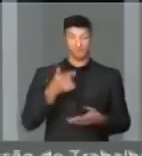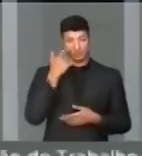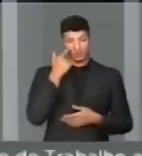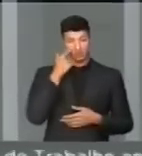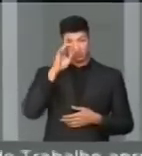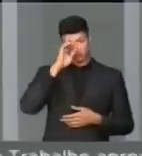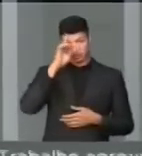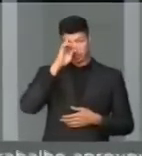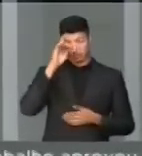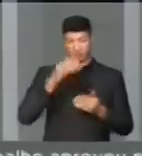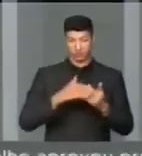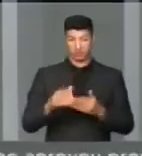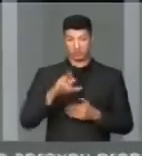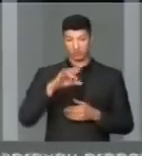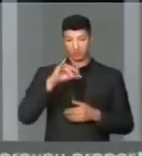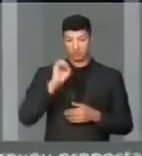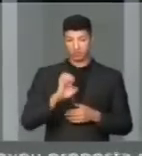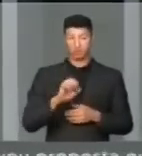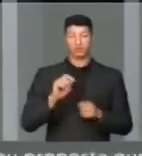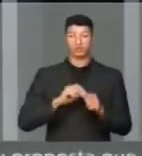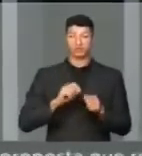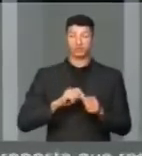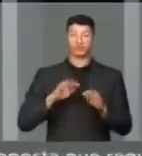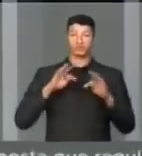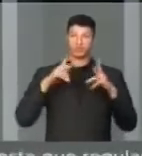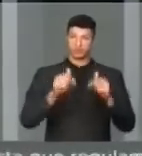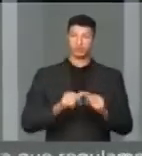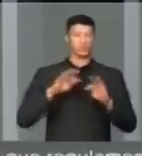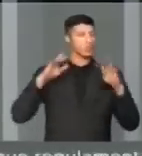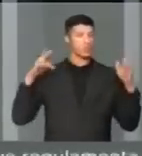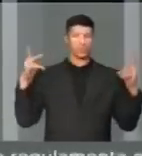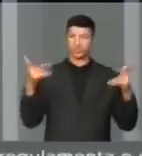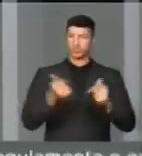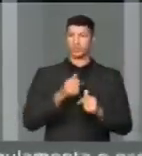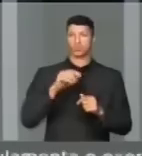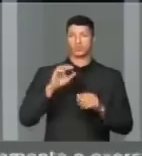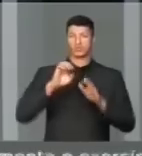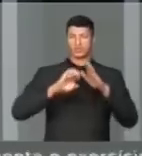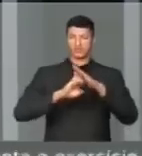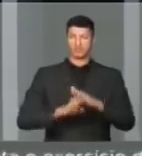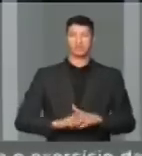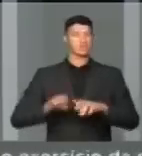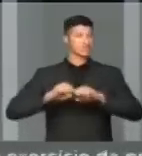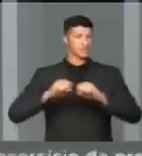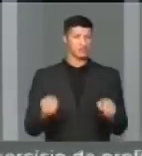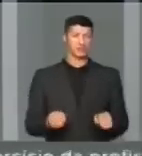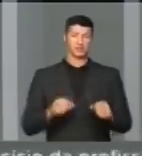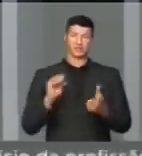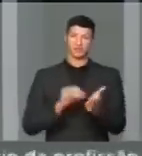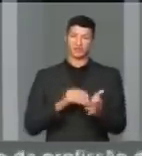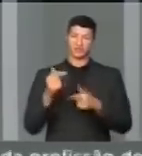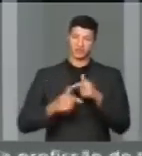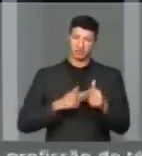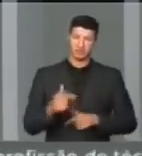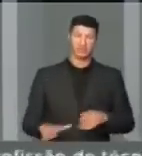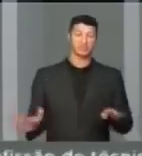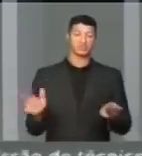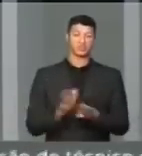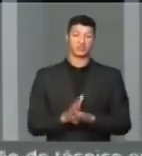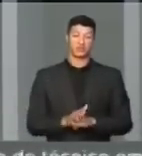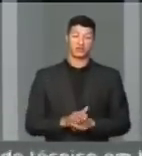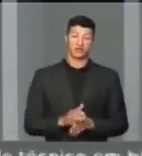vendo a cada dia que passa a crise tomar conta de tudo e de todos. As empresas quebrando, o desemprego